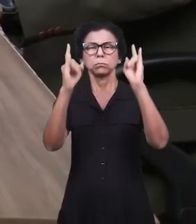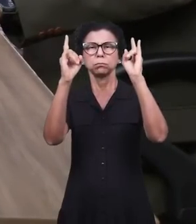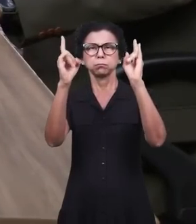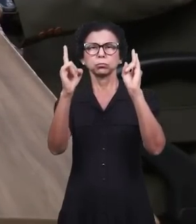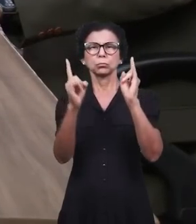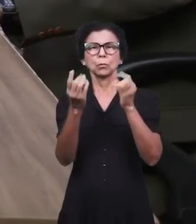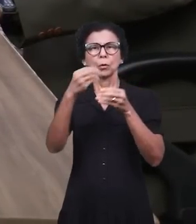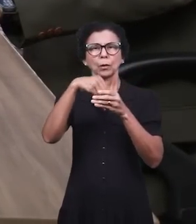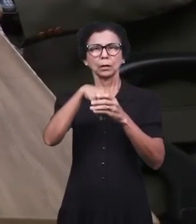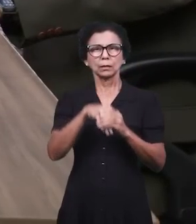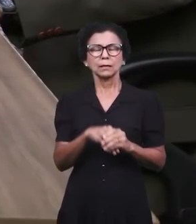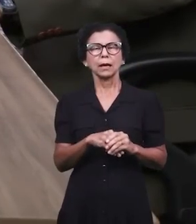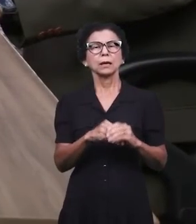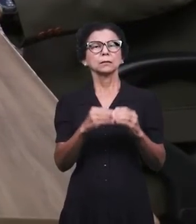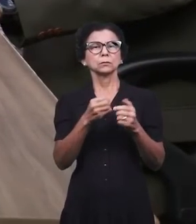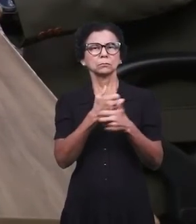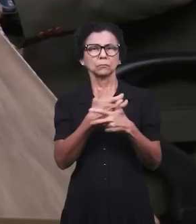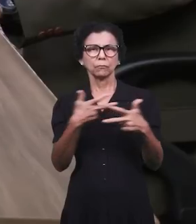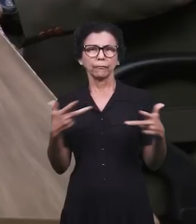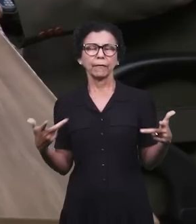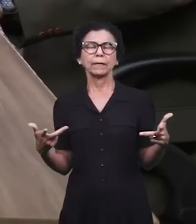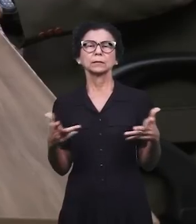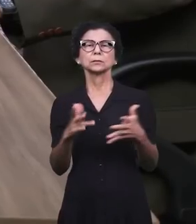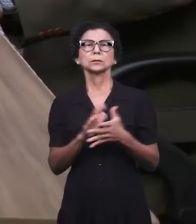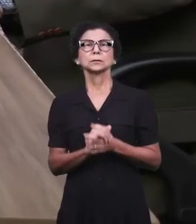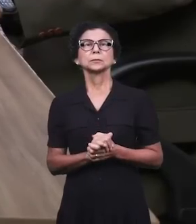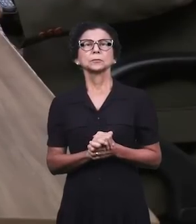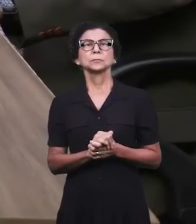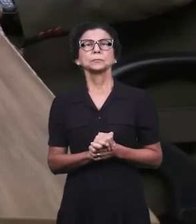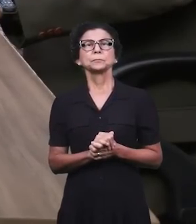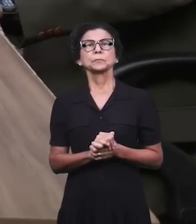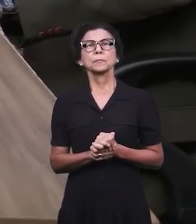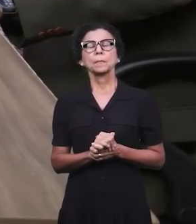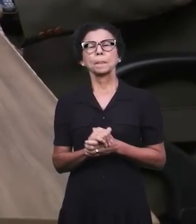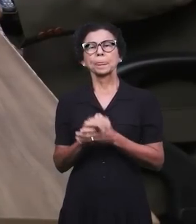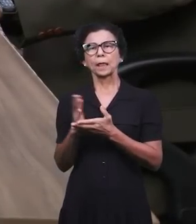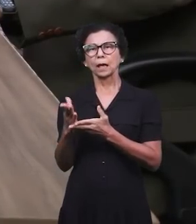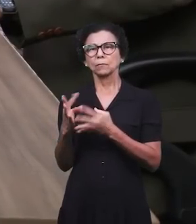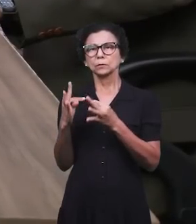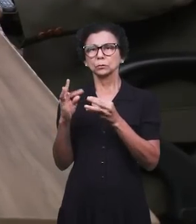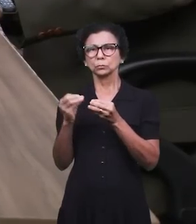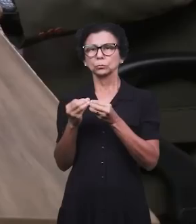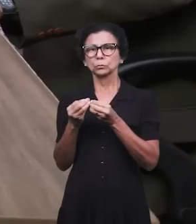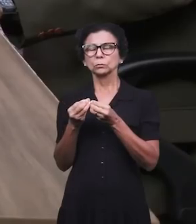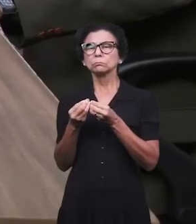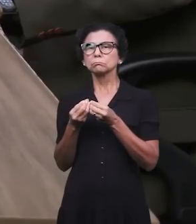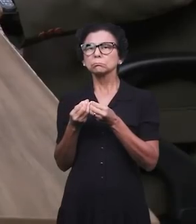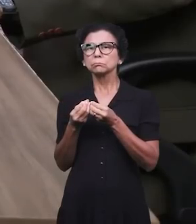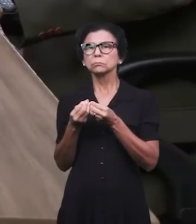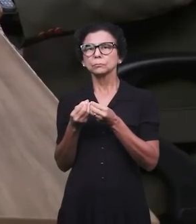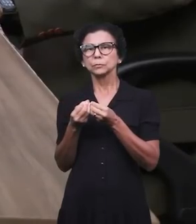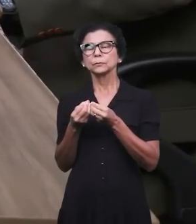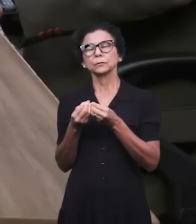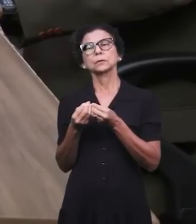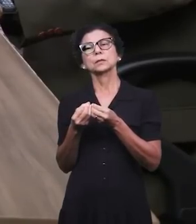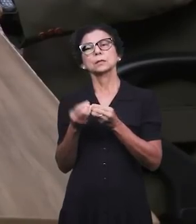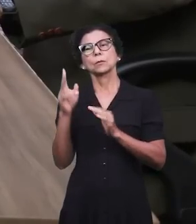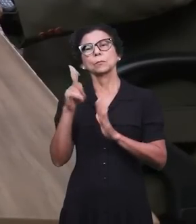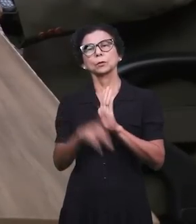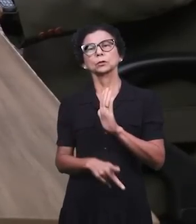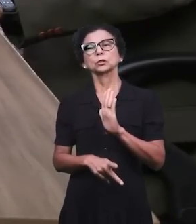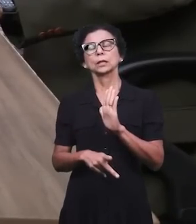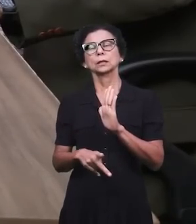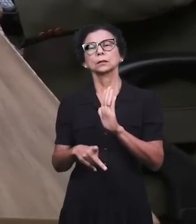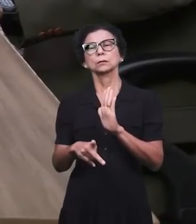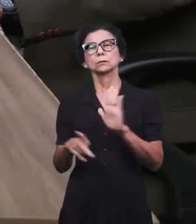né? Então ela partiu do zero e você entrega ali aquela edificação completa, né? Dentro disso aí